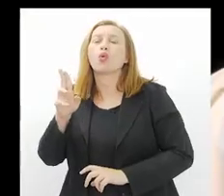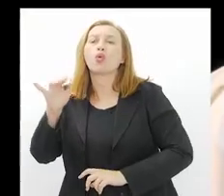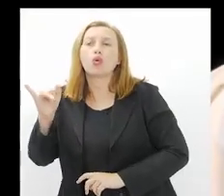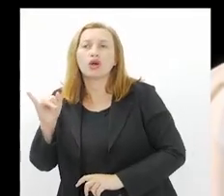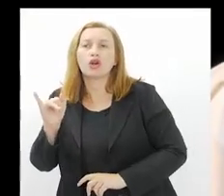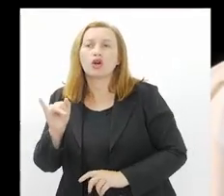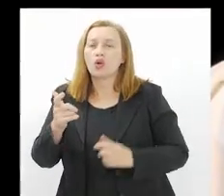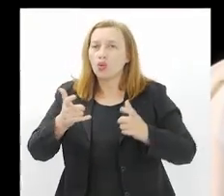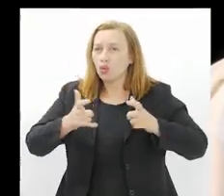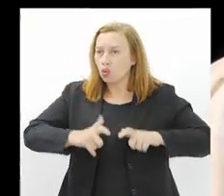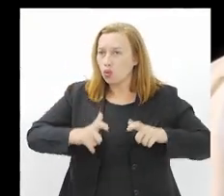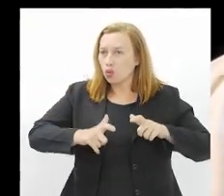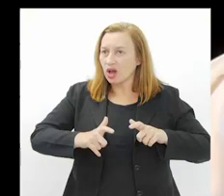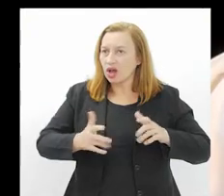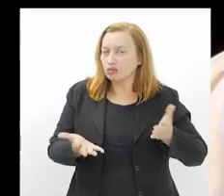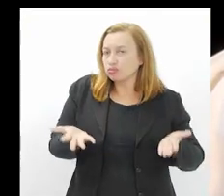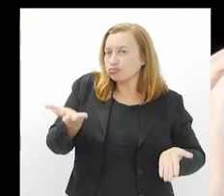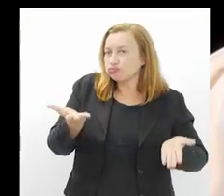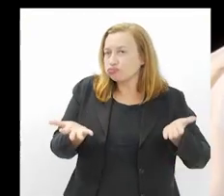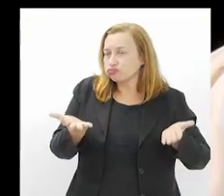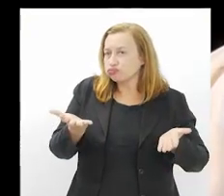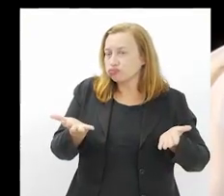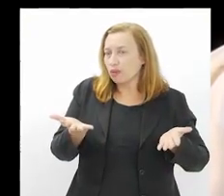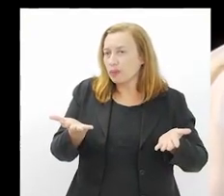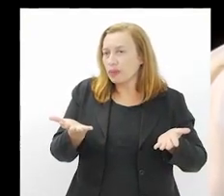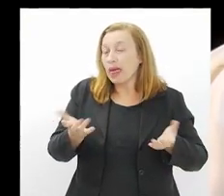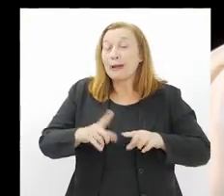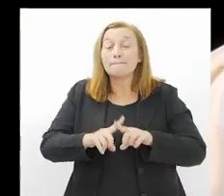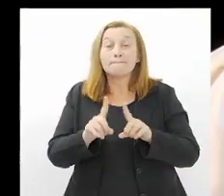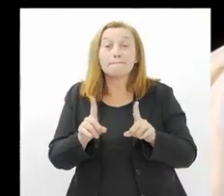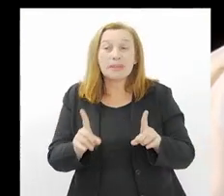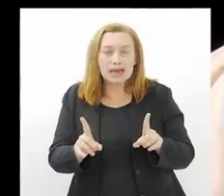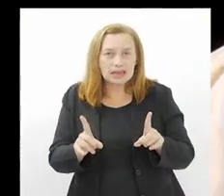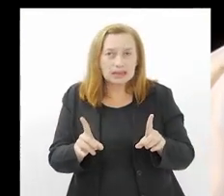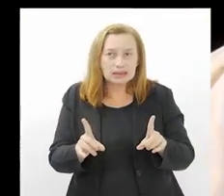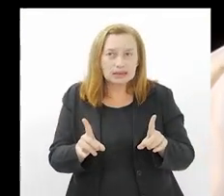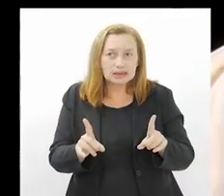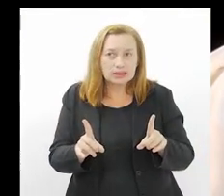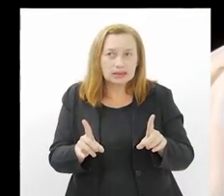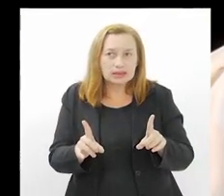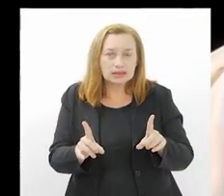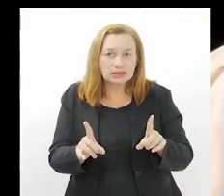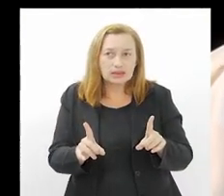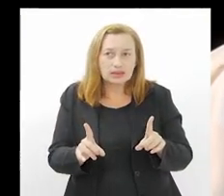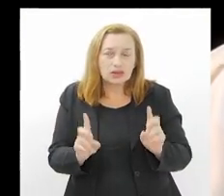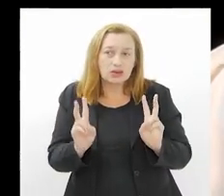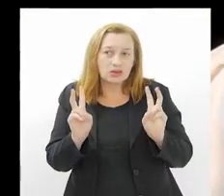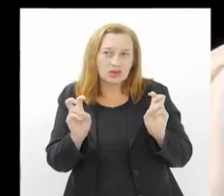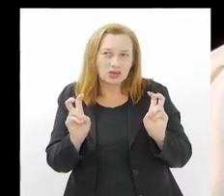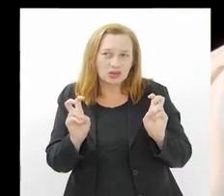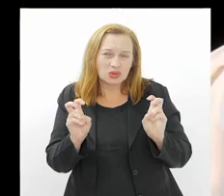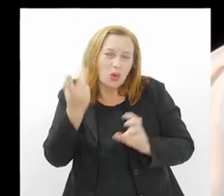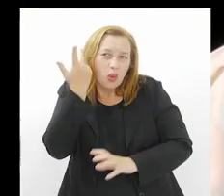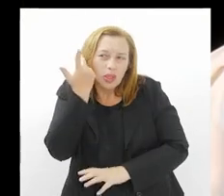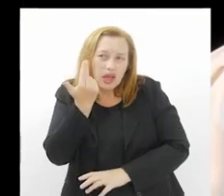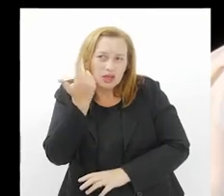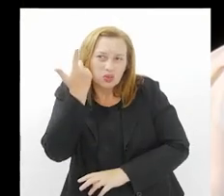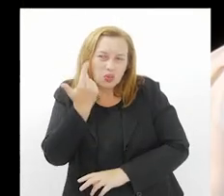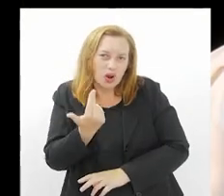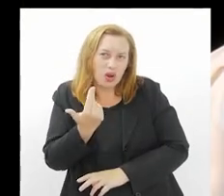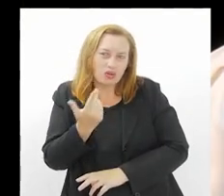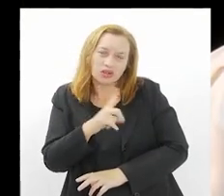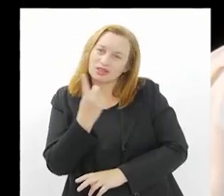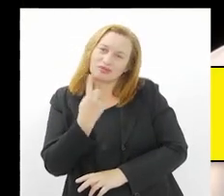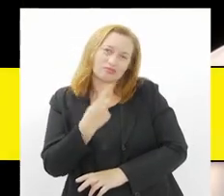O ambiente está sempre num equilíbrio dinâmico, uhum, né? Mas isso seria considerando somente uma situação natural que a gente não